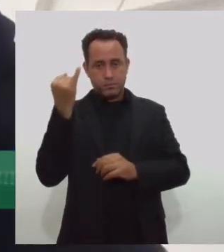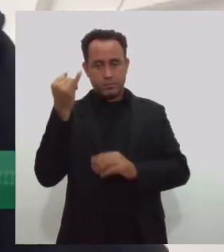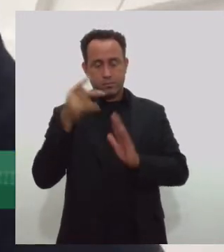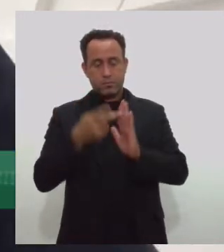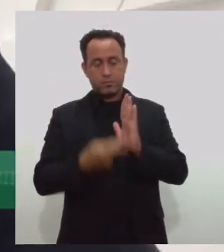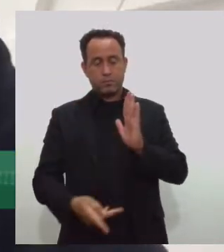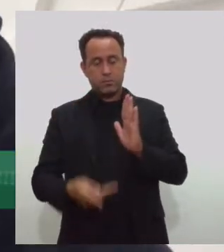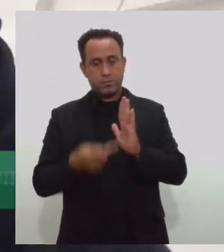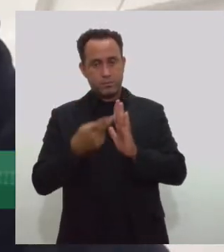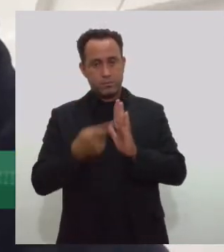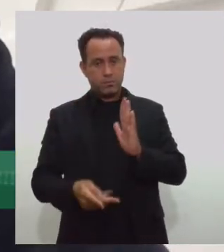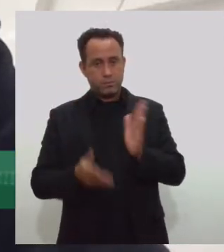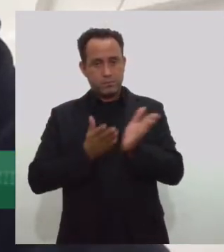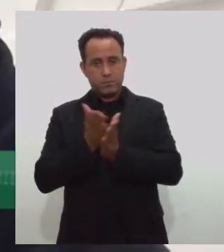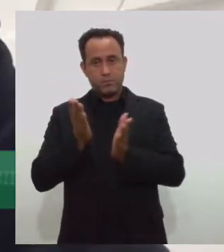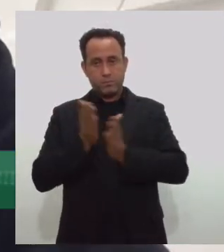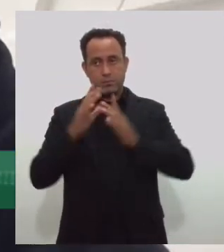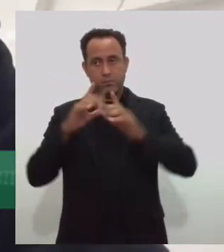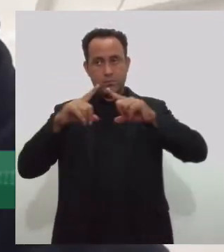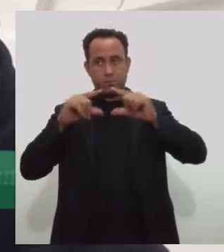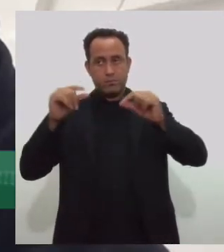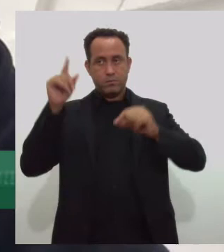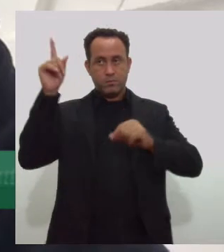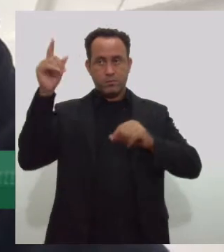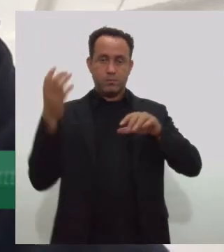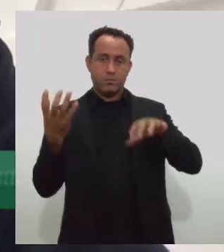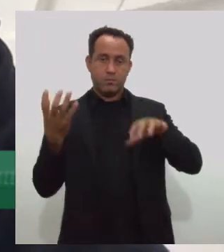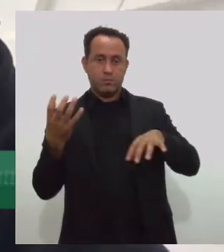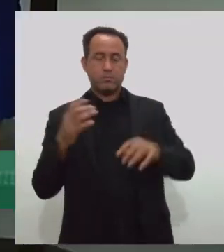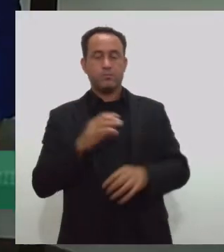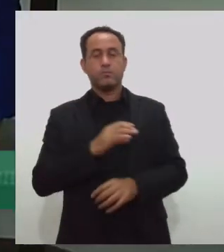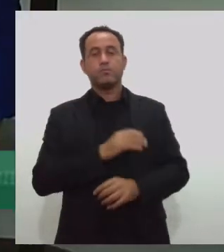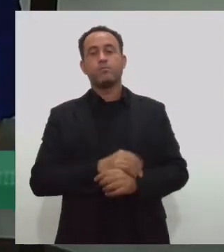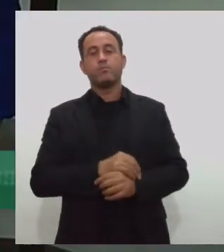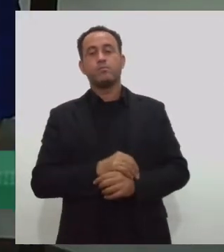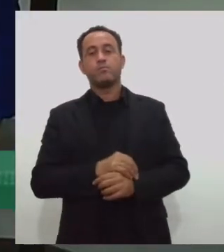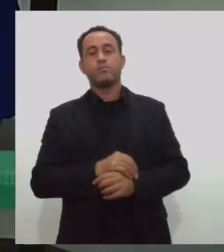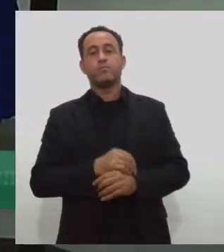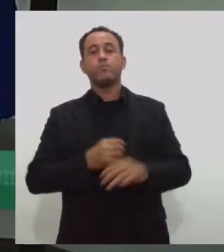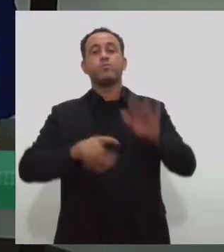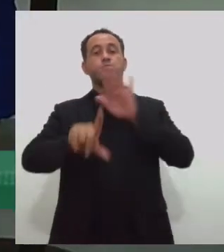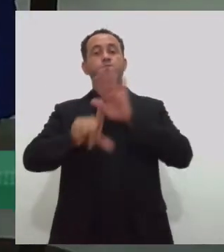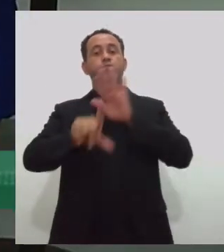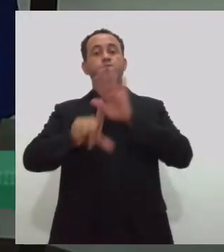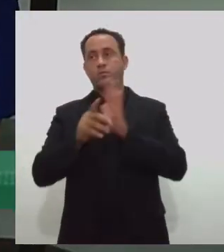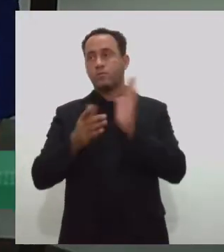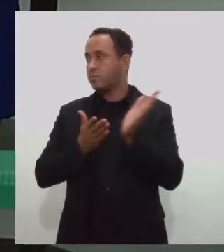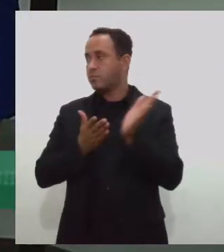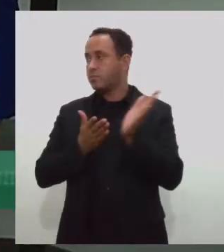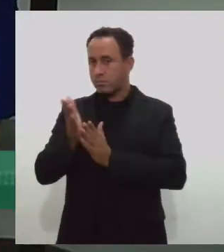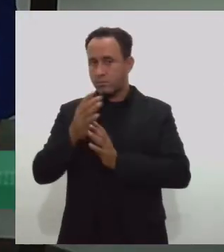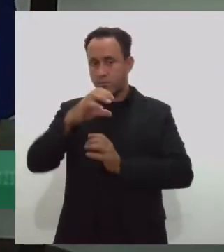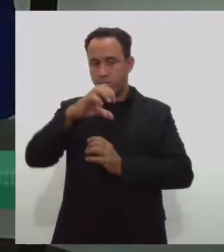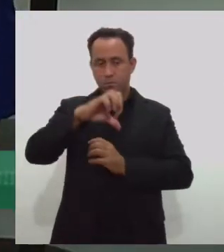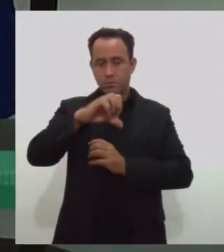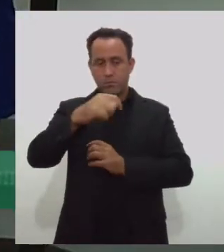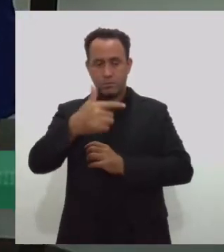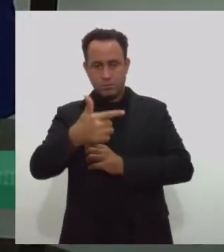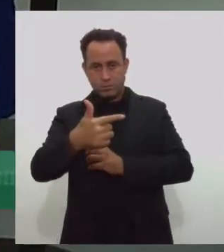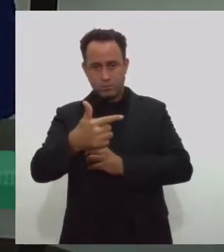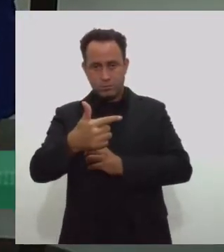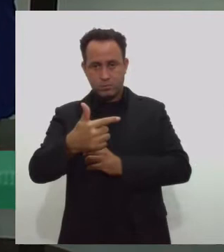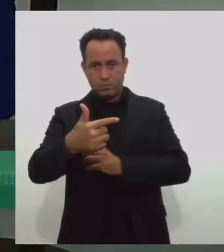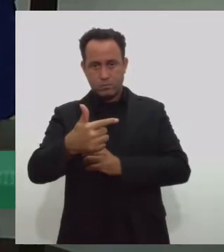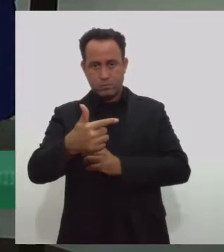projeto, tal como foi aprovado na Câmara de Deputados. Quando a lei foi aprovada, né, em 92, ela